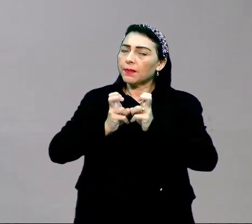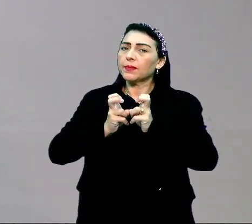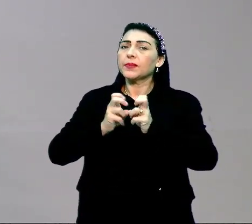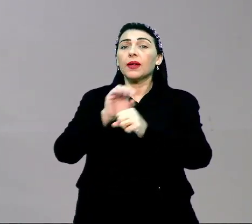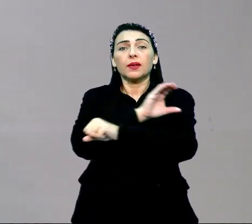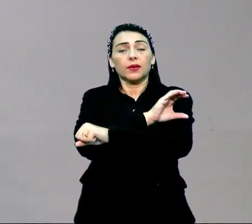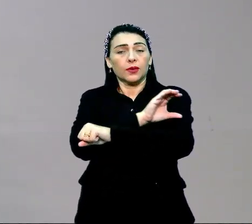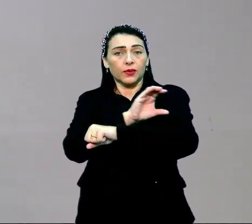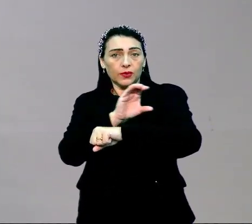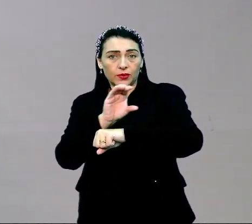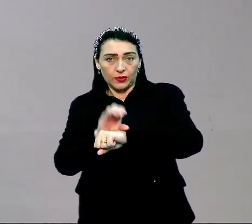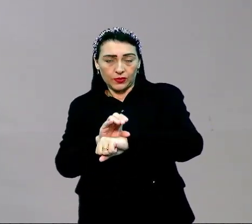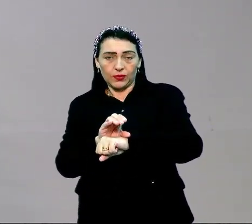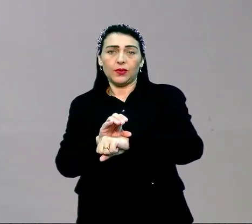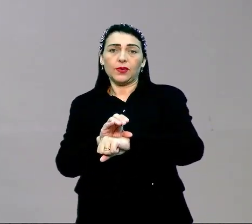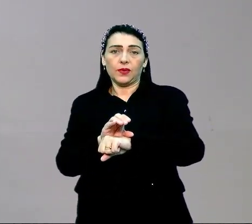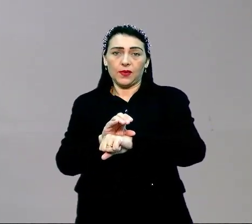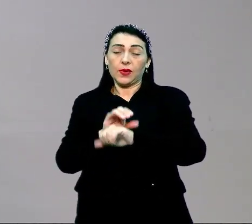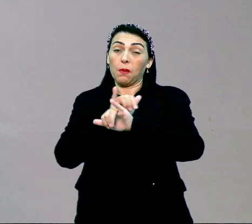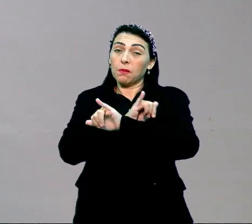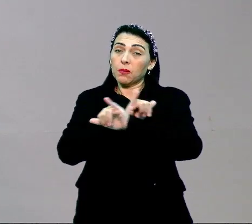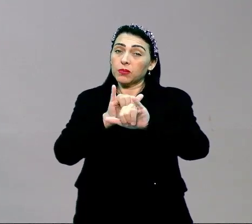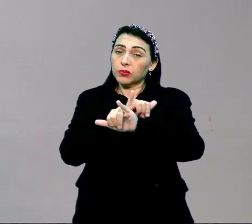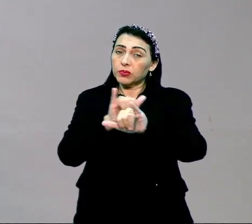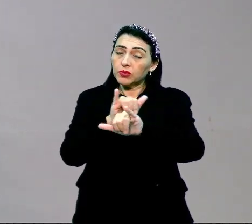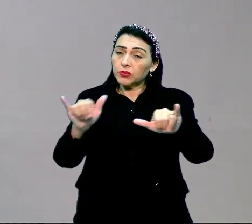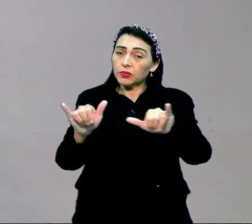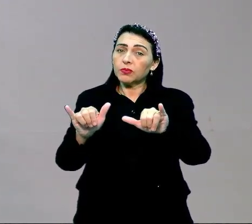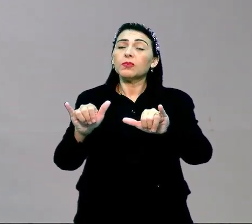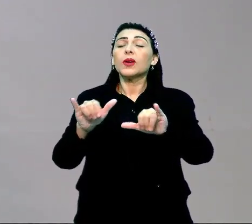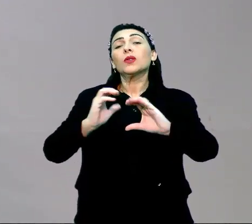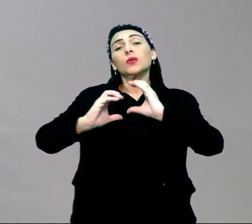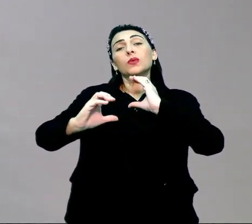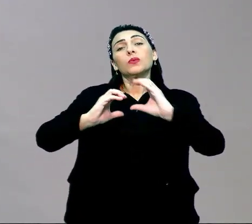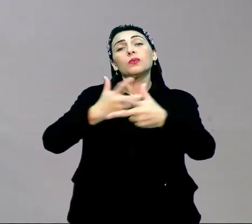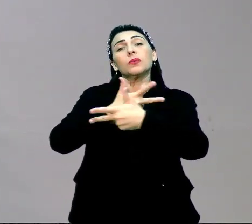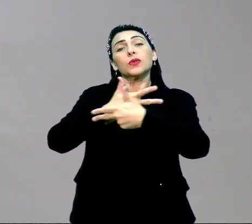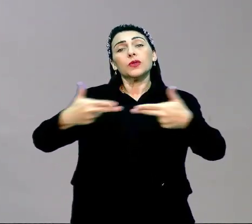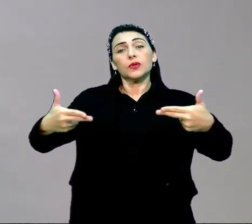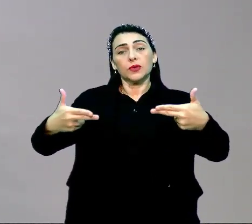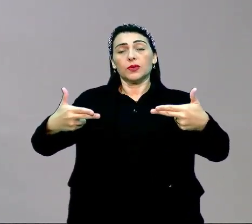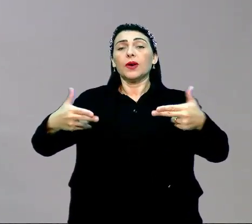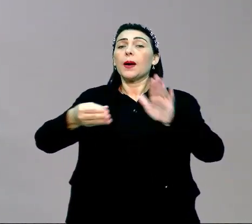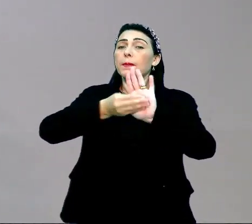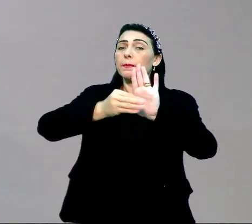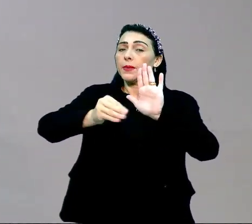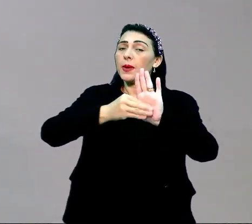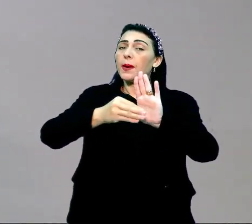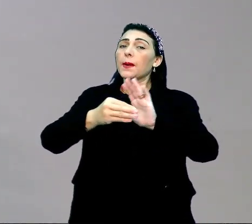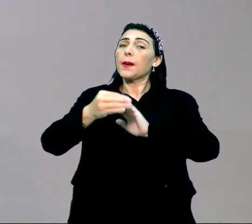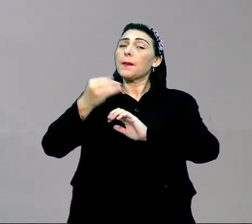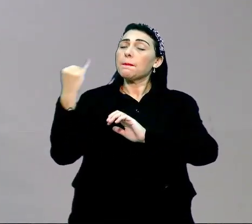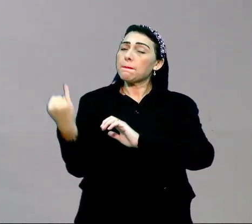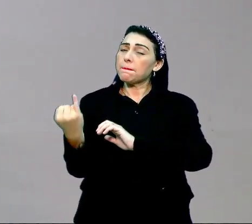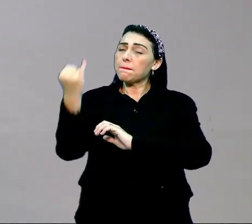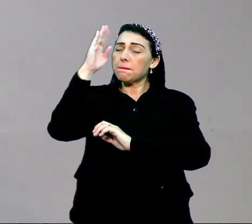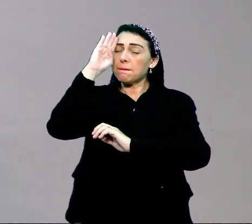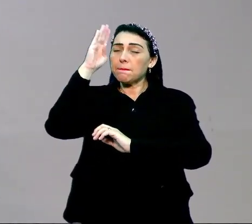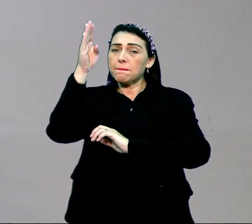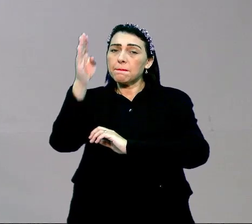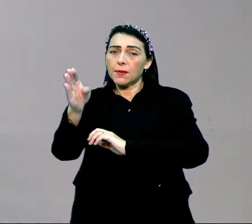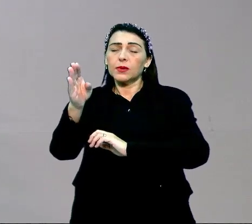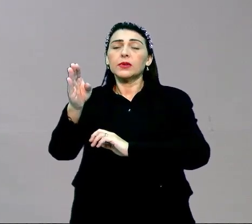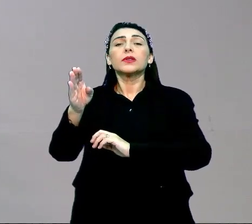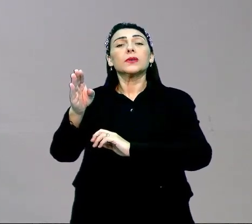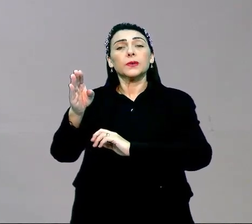a cultura ela vai ser propagada, né, difundida pelo meio de transmissão. Então, a mídia que vai ter papel relevante e